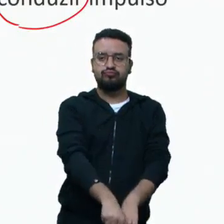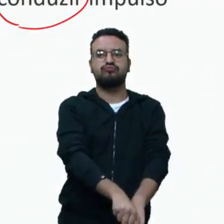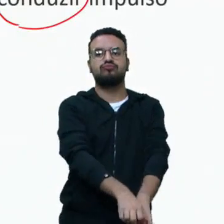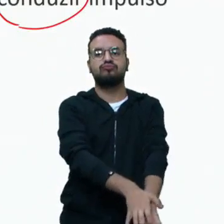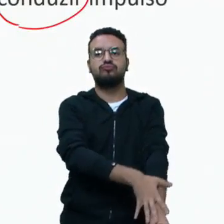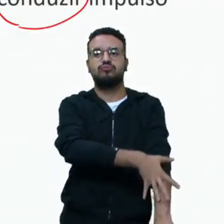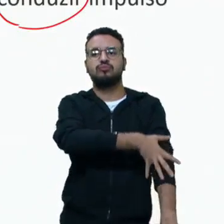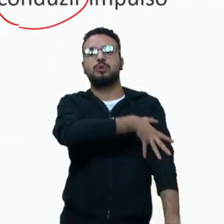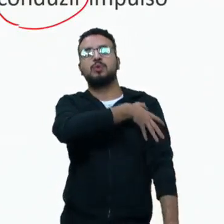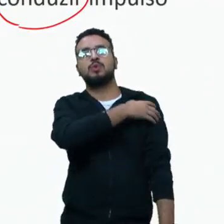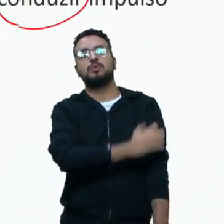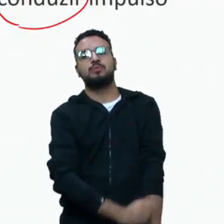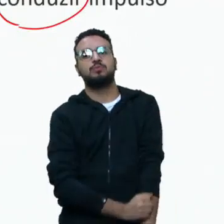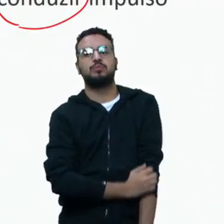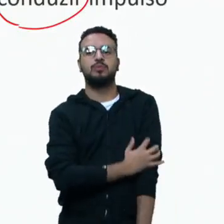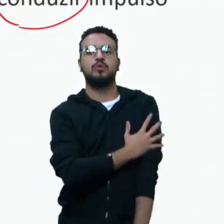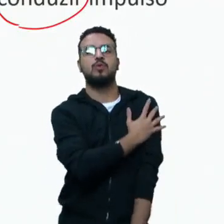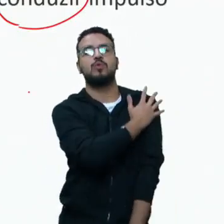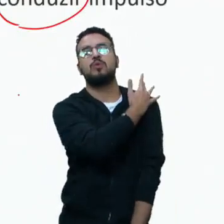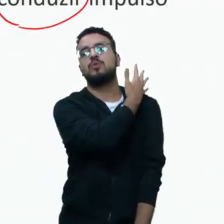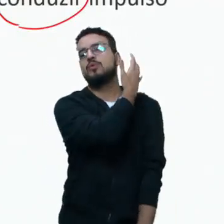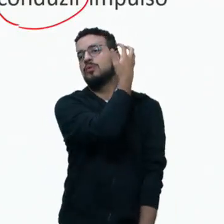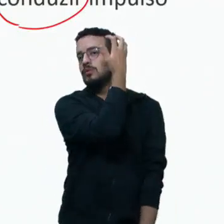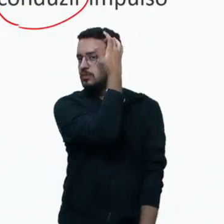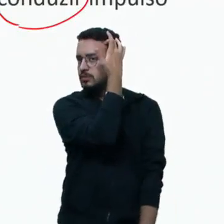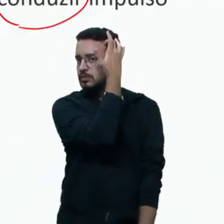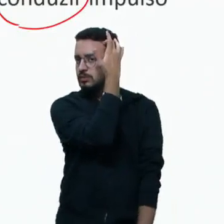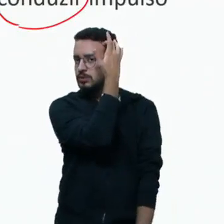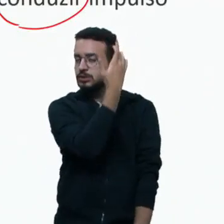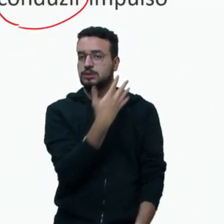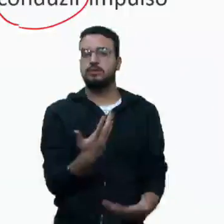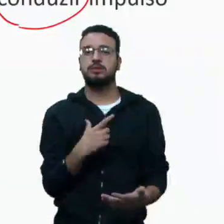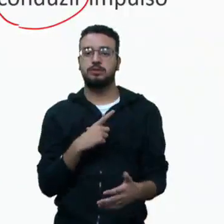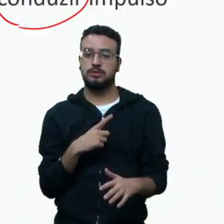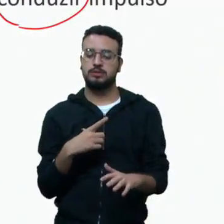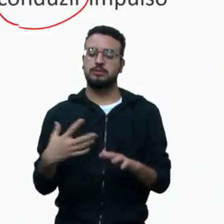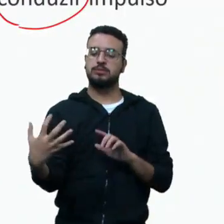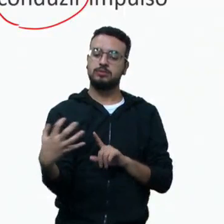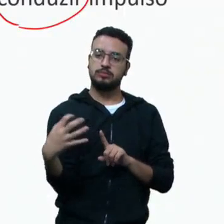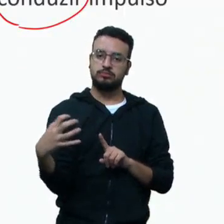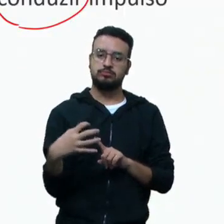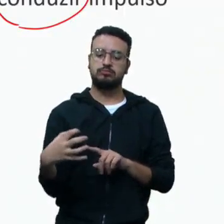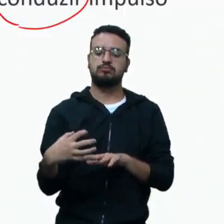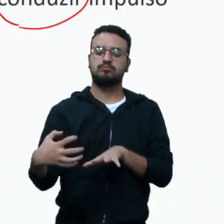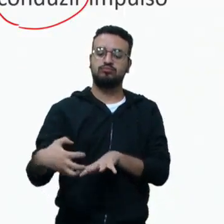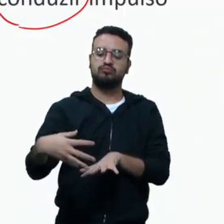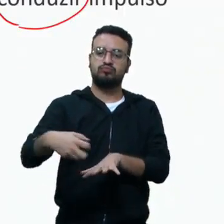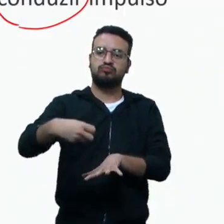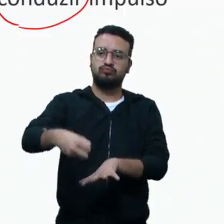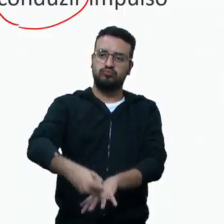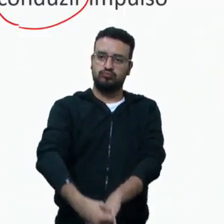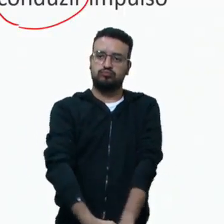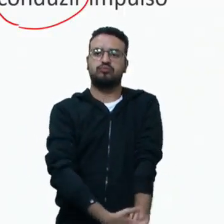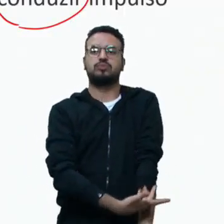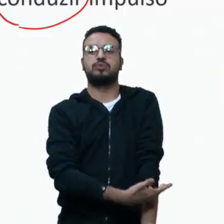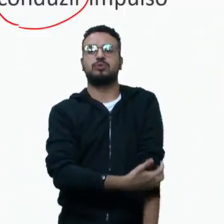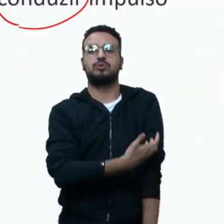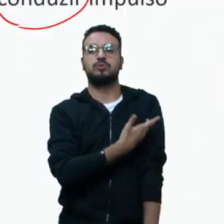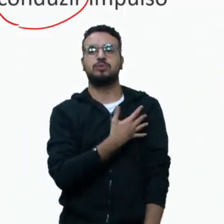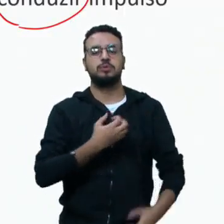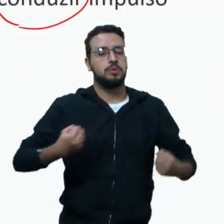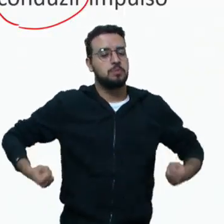na estrutura do sistema nervoso central. Então, vem o estímulo e chega aqui no sistema nervoso